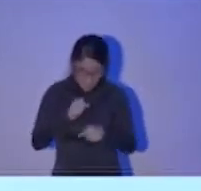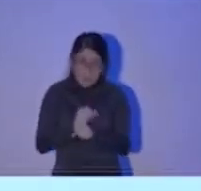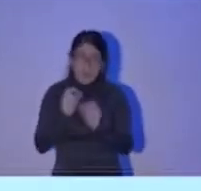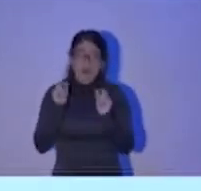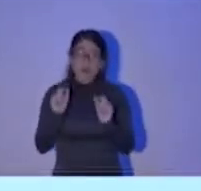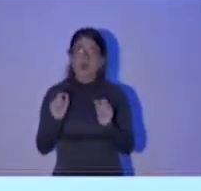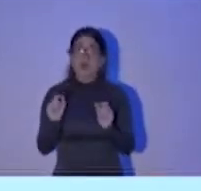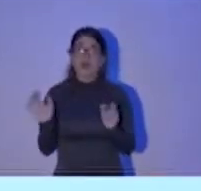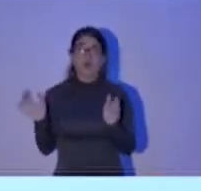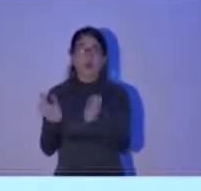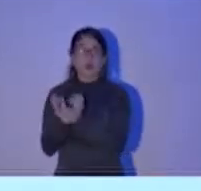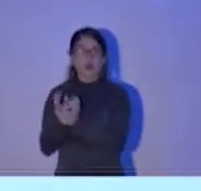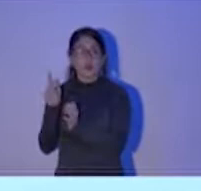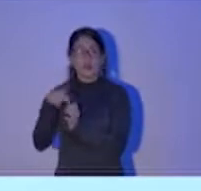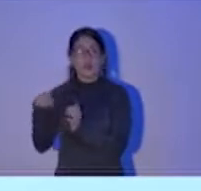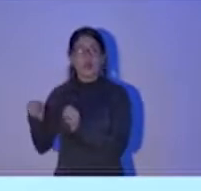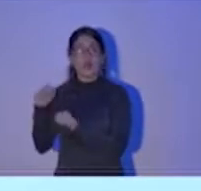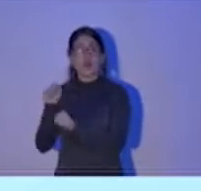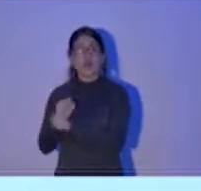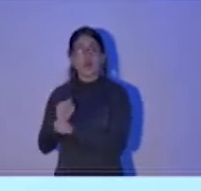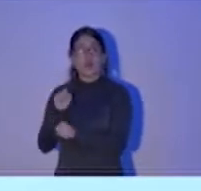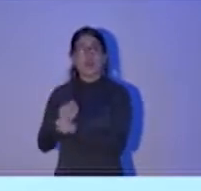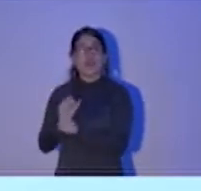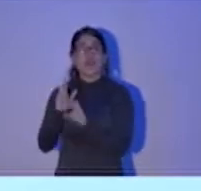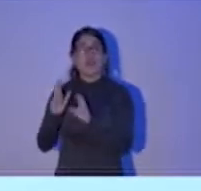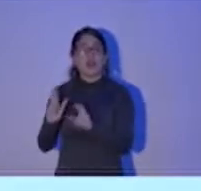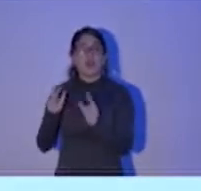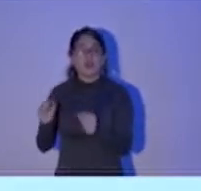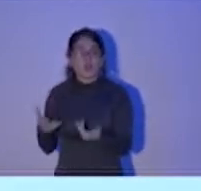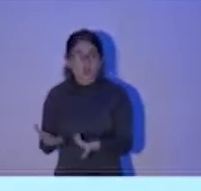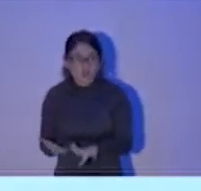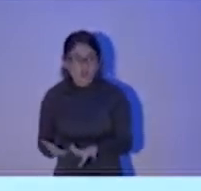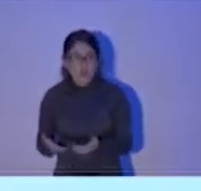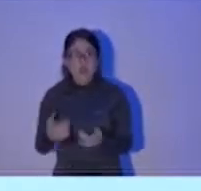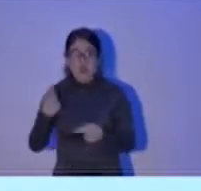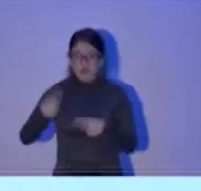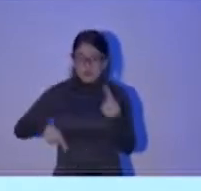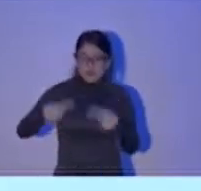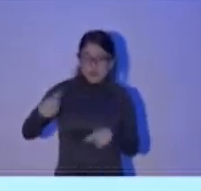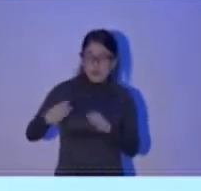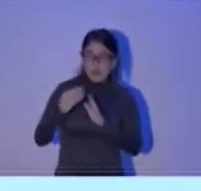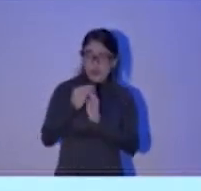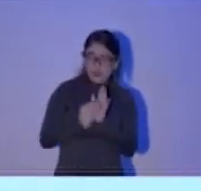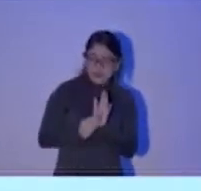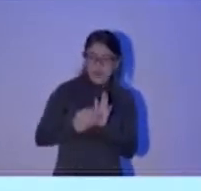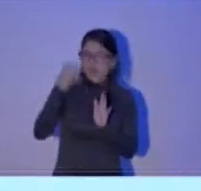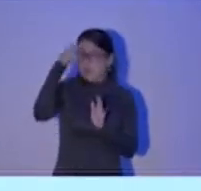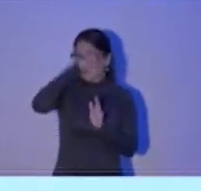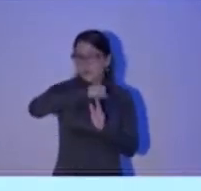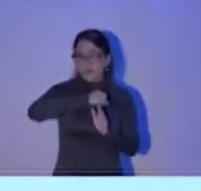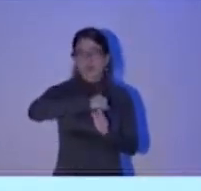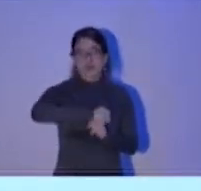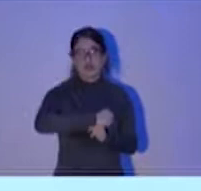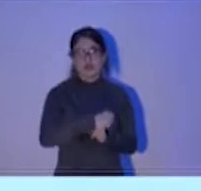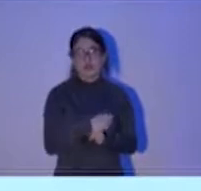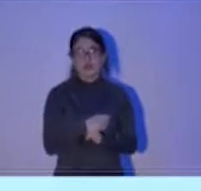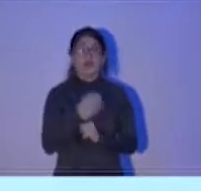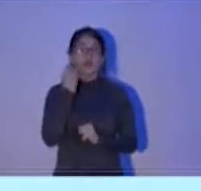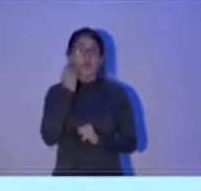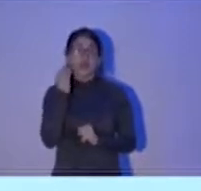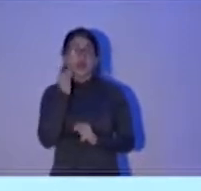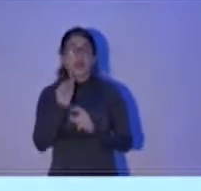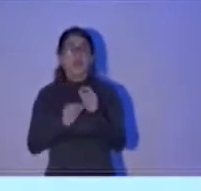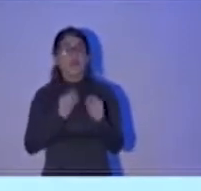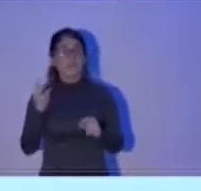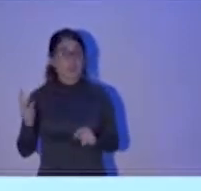espera hoje do Brasil que está discutindo a agenda da aprendizagem, que busca a valorização do professor. E um